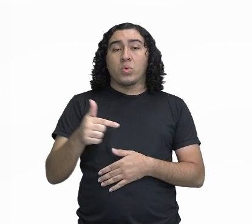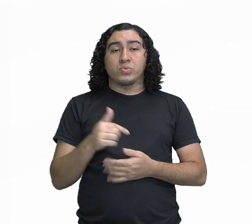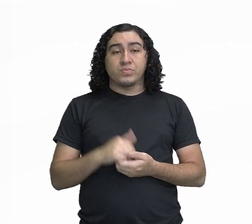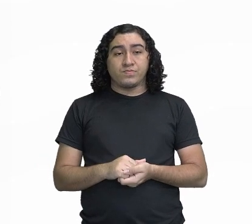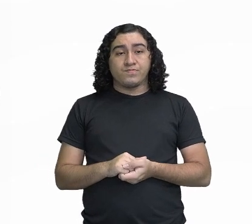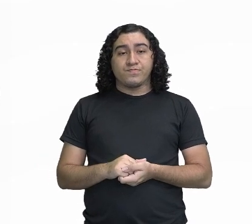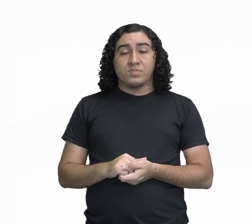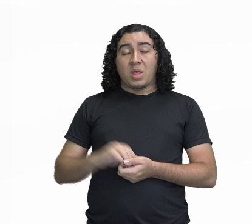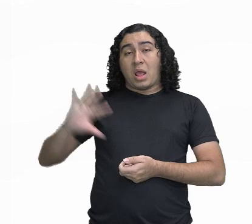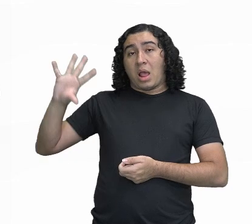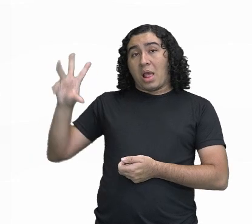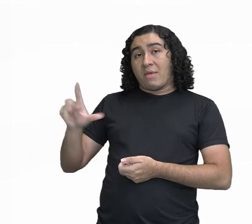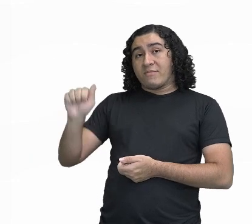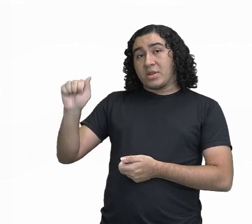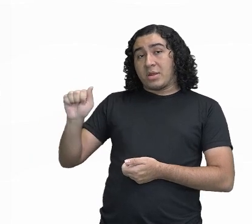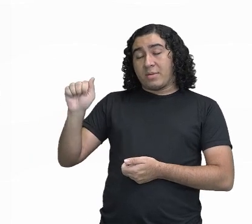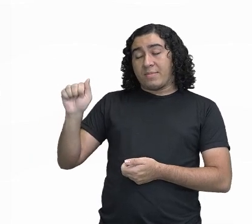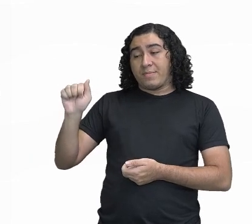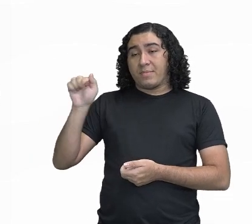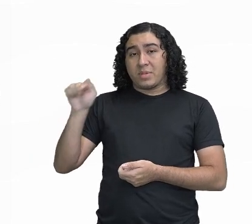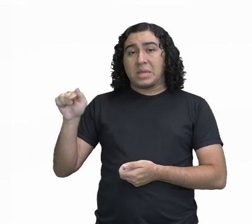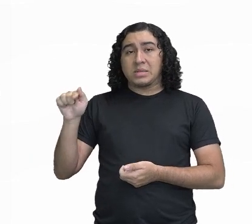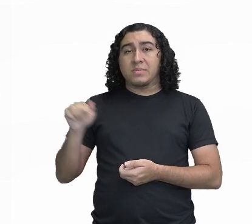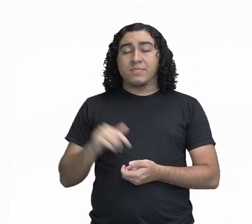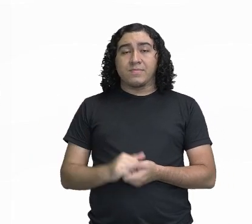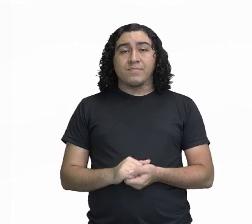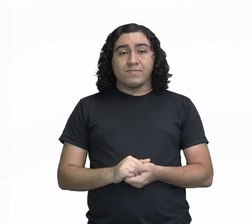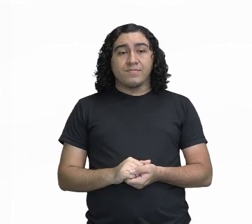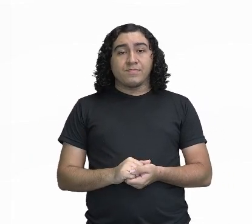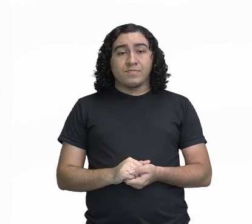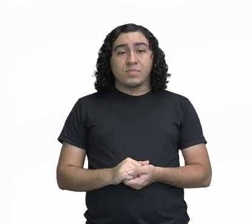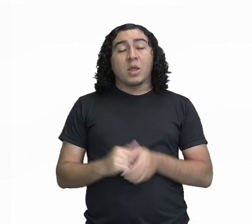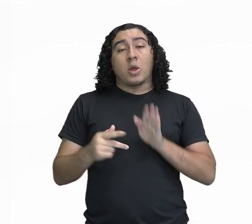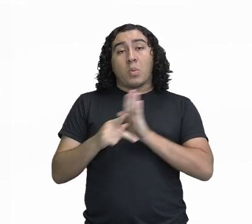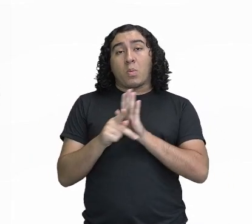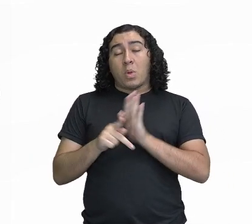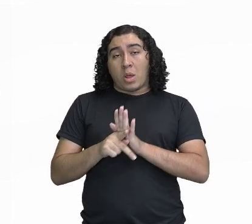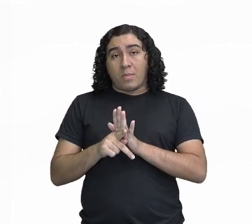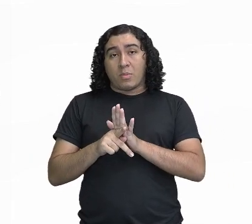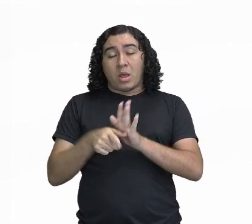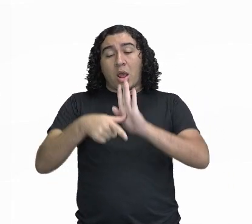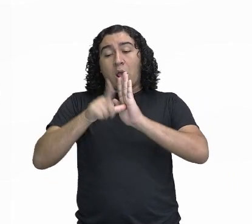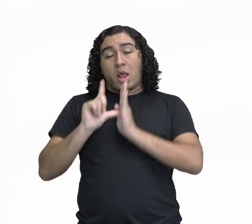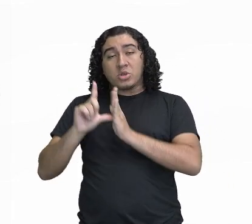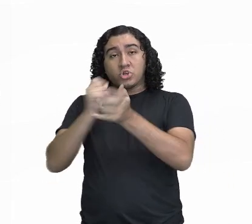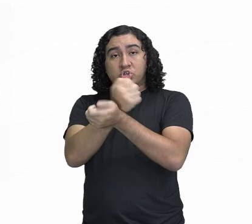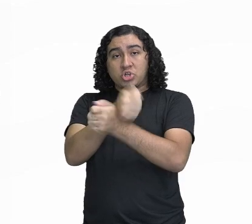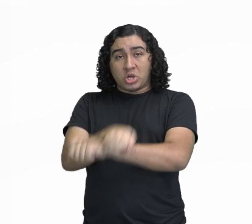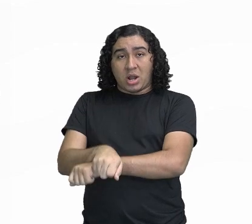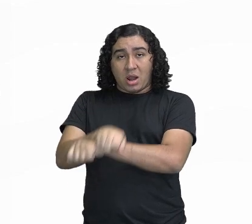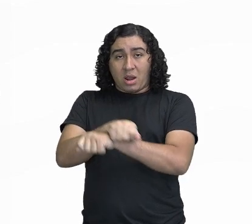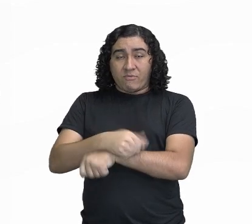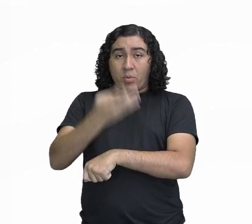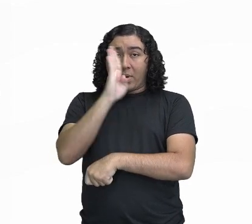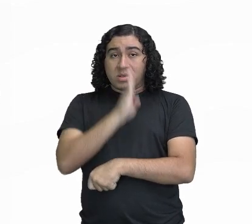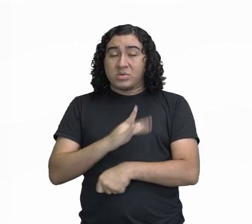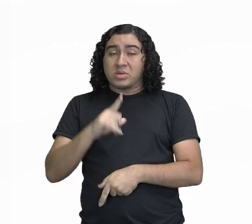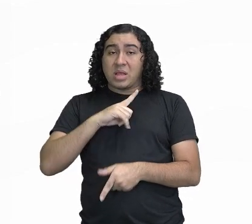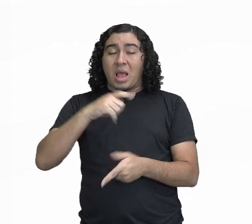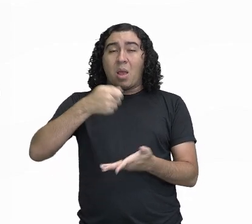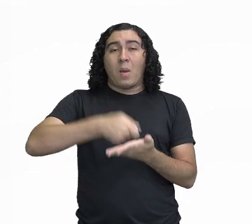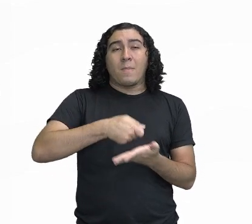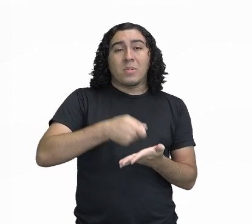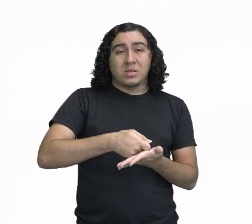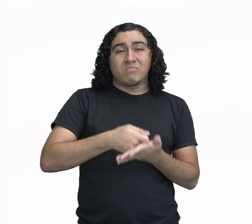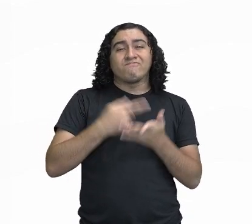povos africanos. Os africanos escravizados no Brasil também sofreram opressão e desenvolveram uma